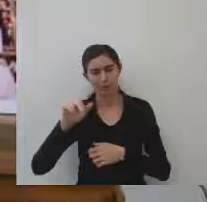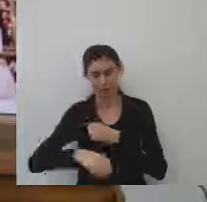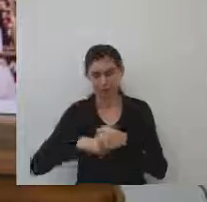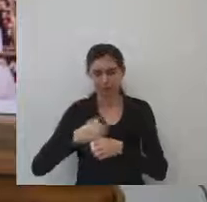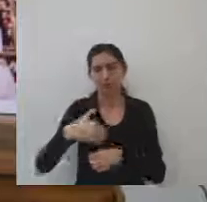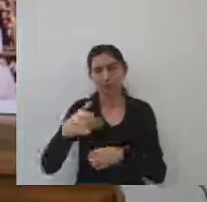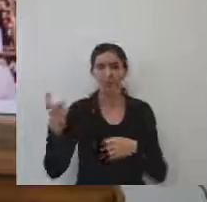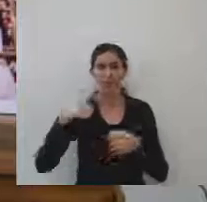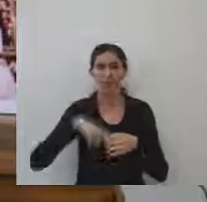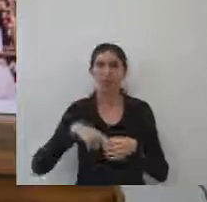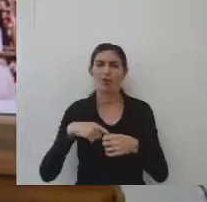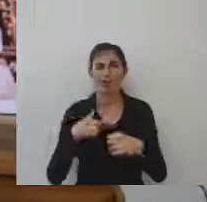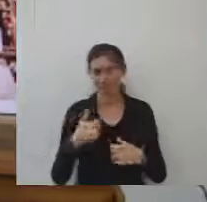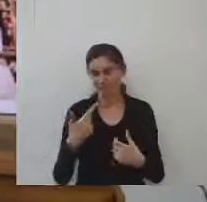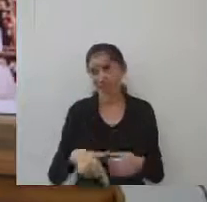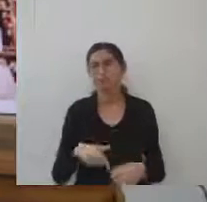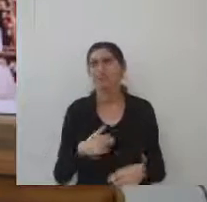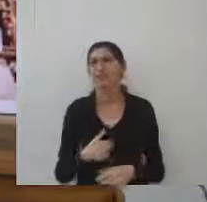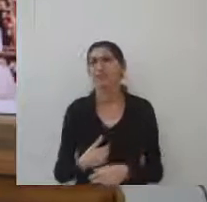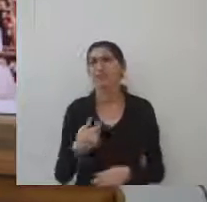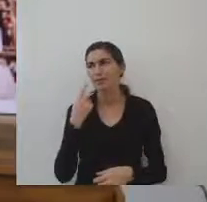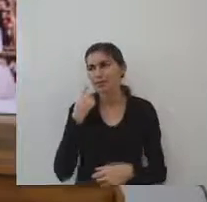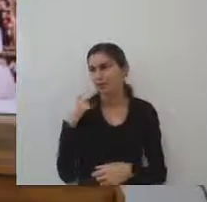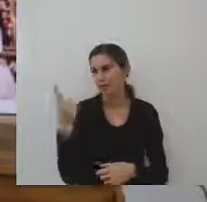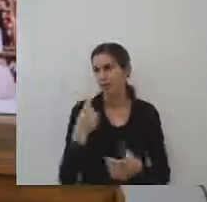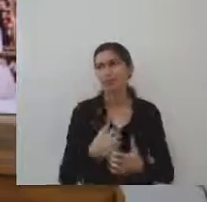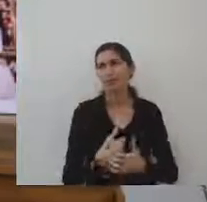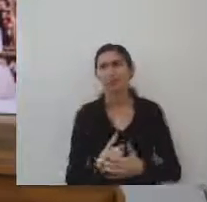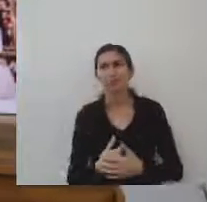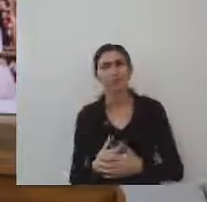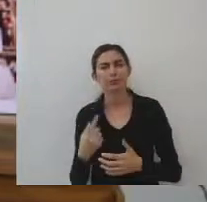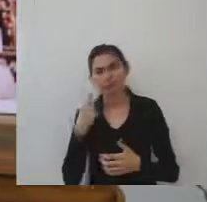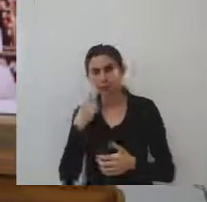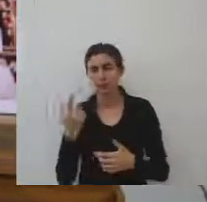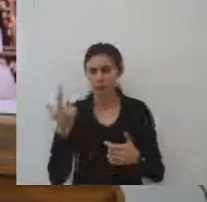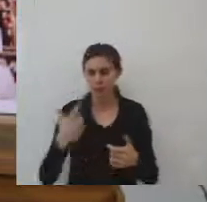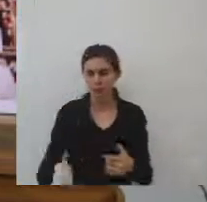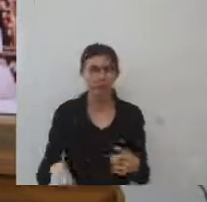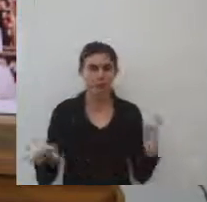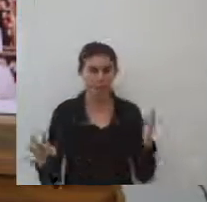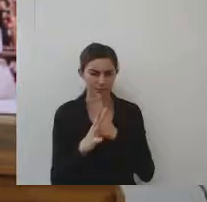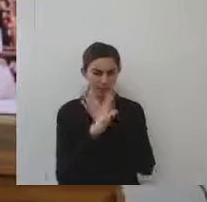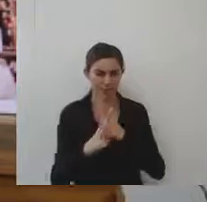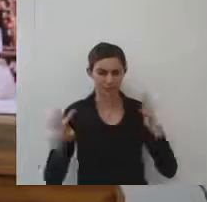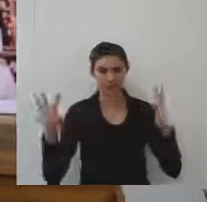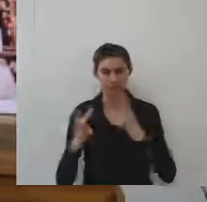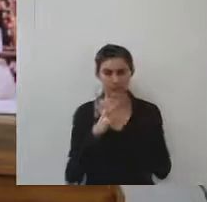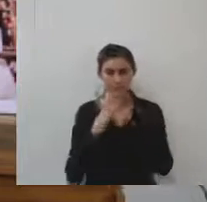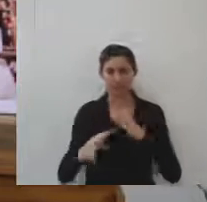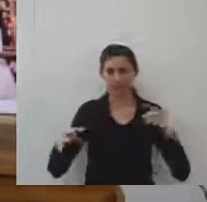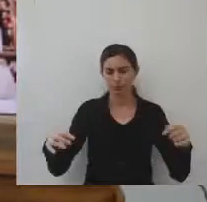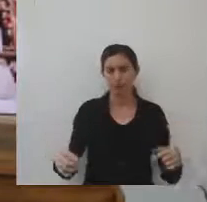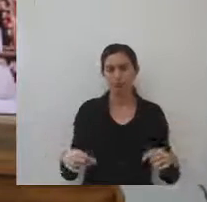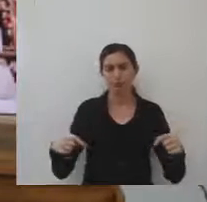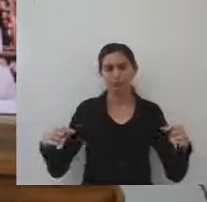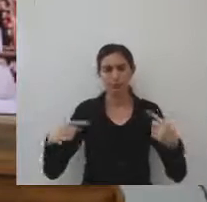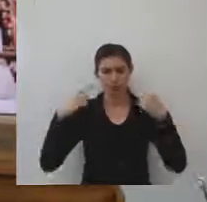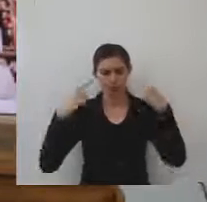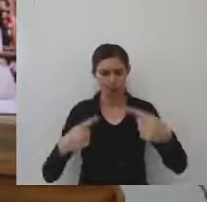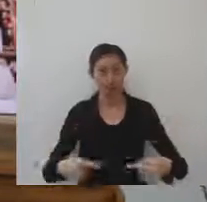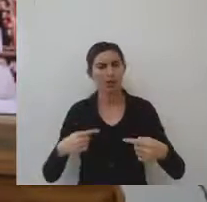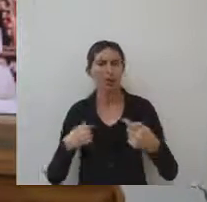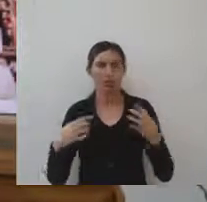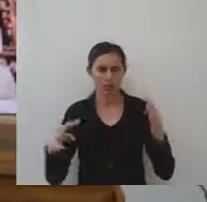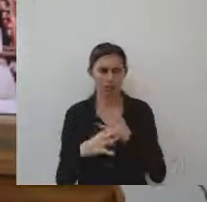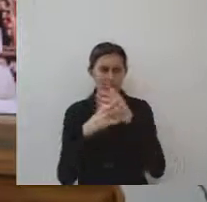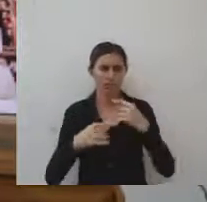você volta pros meus braços, viu? Então, voltando para o Festival de Quadrilha, gente. A dança, nesse